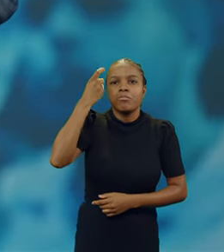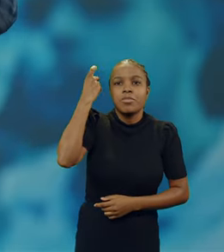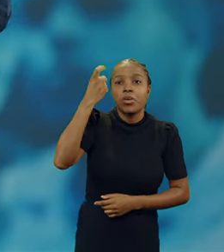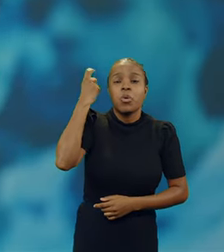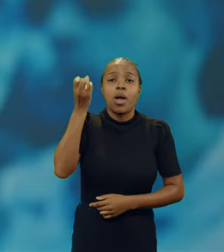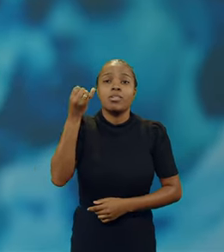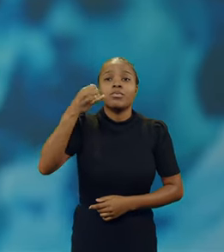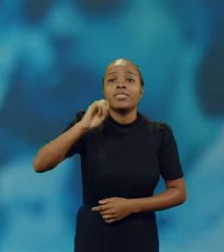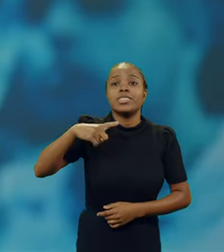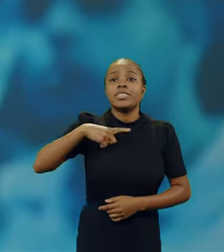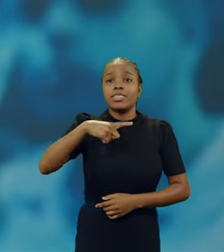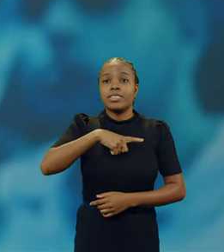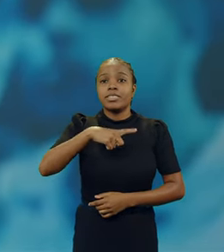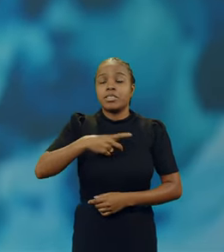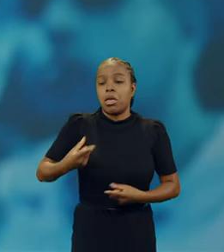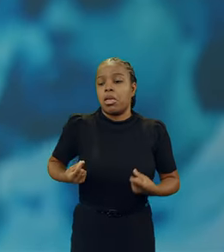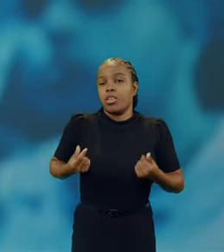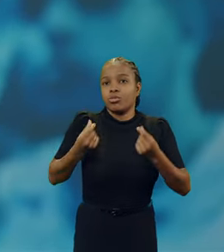com posição.